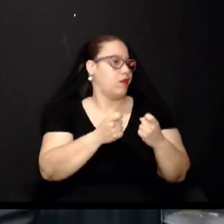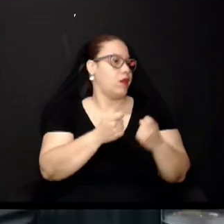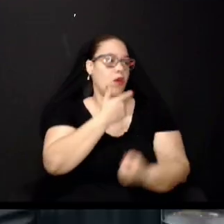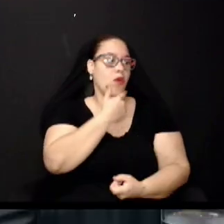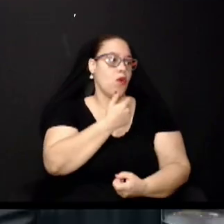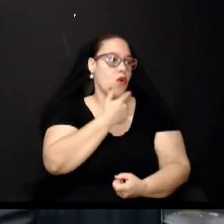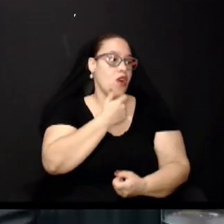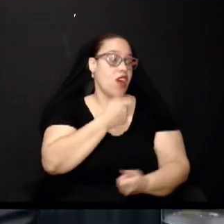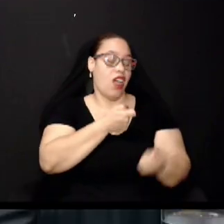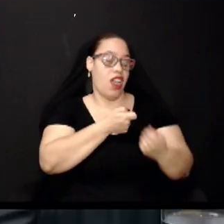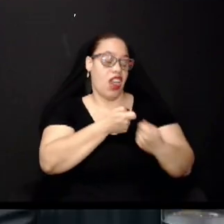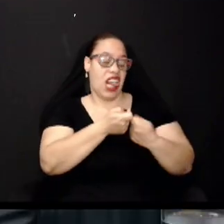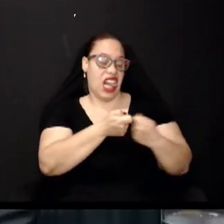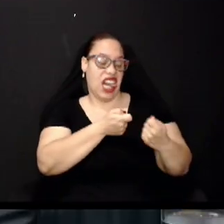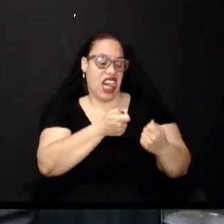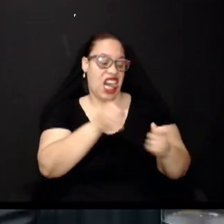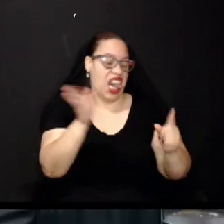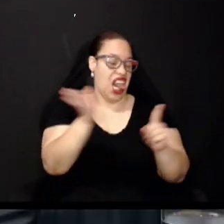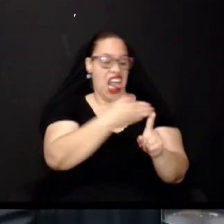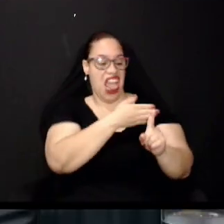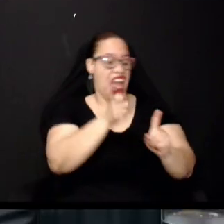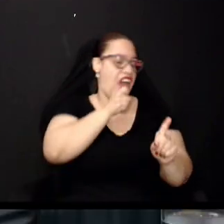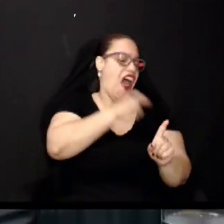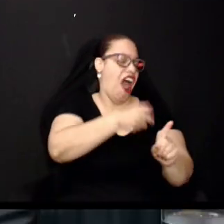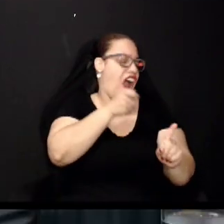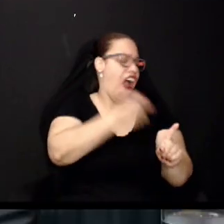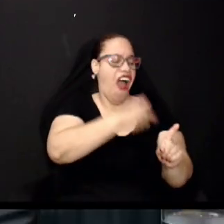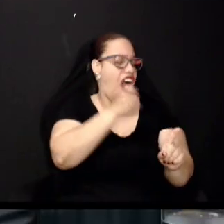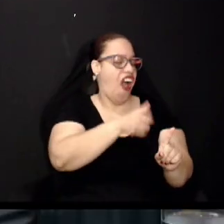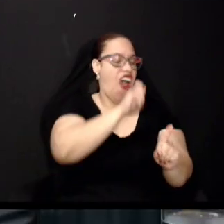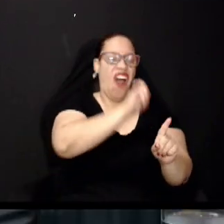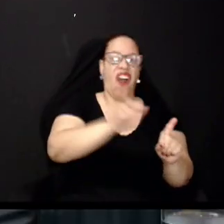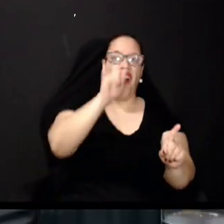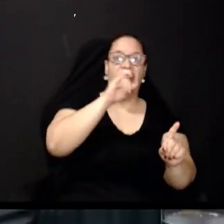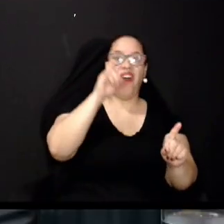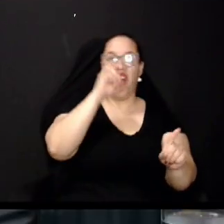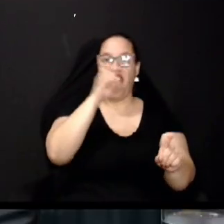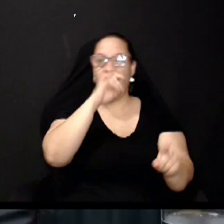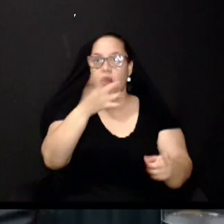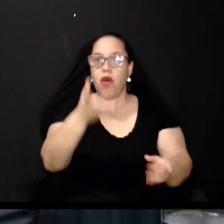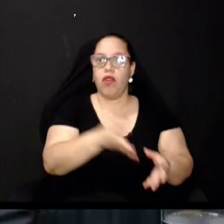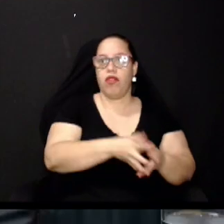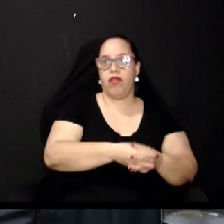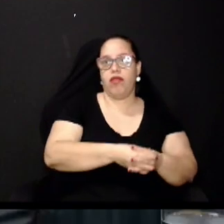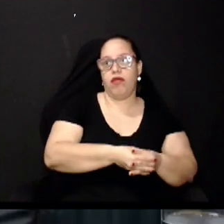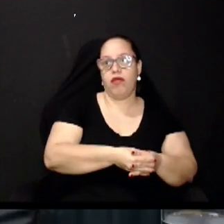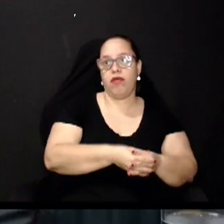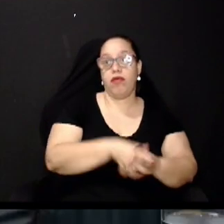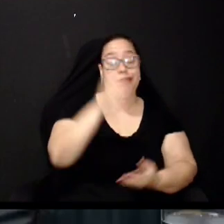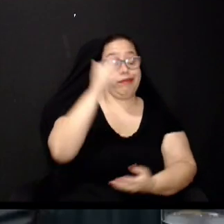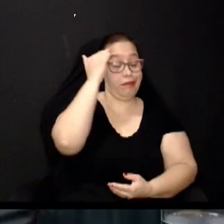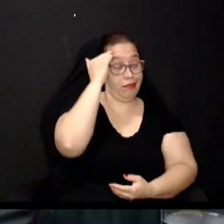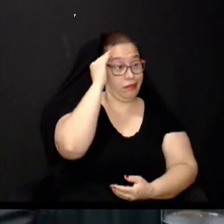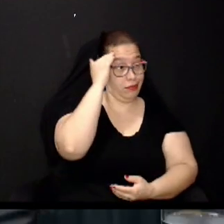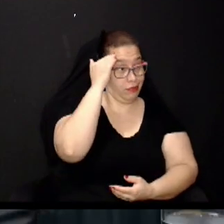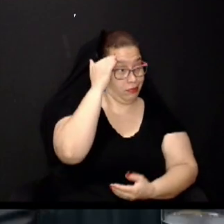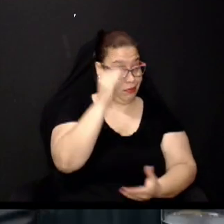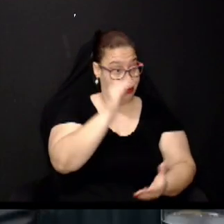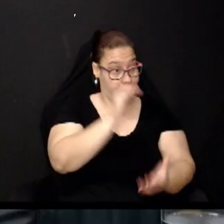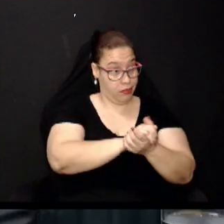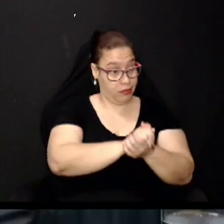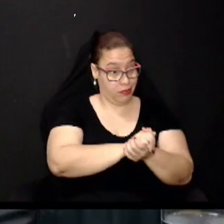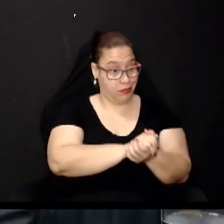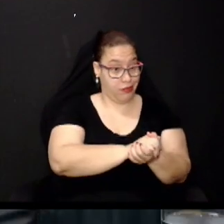que agride, que ofende, que difama. É preciso entender, um casamento é uma dança a dois,